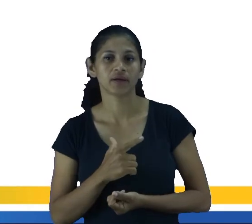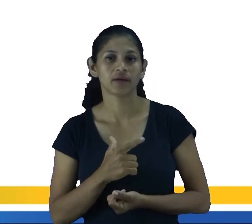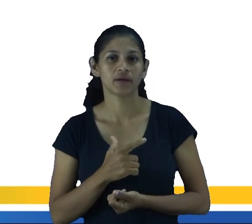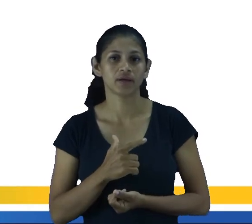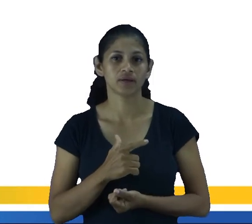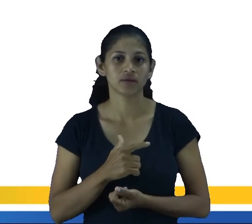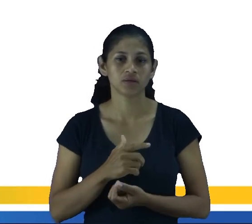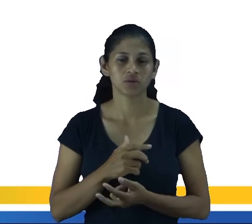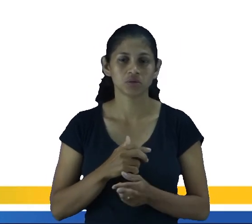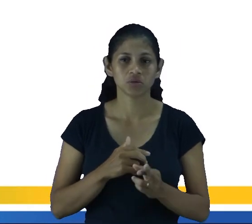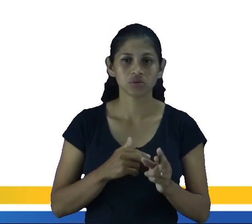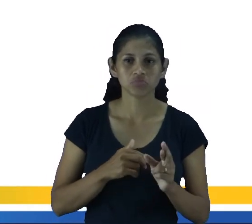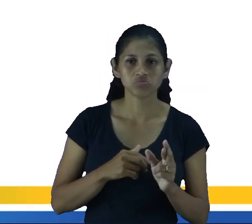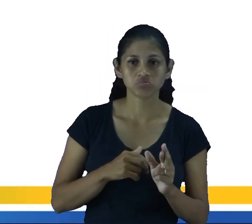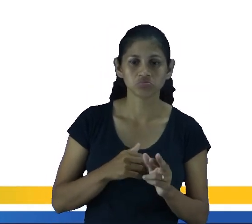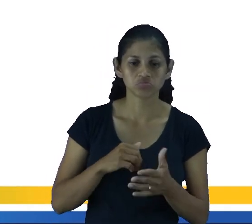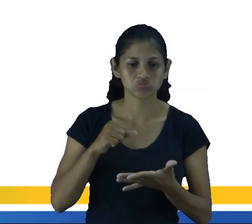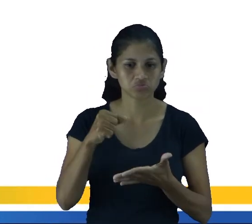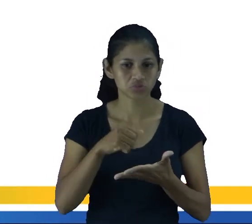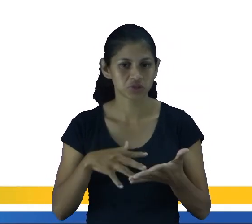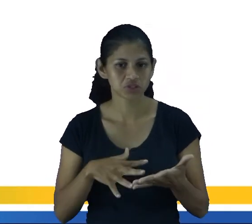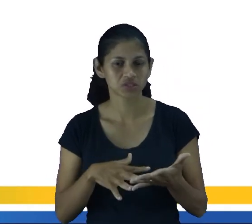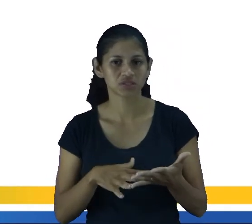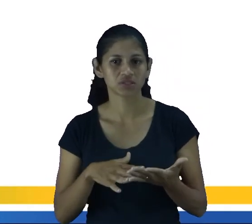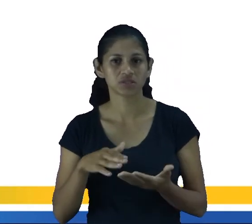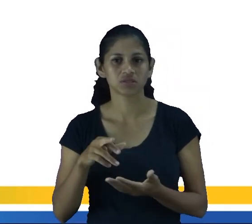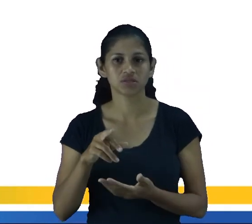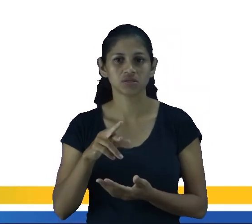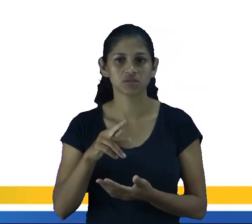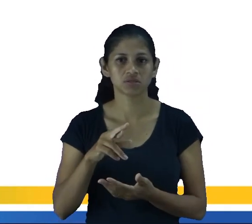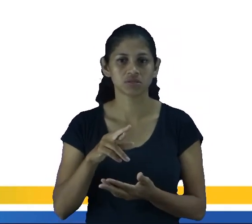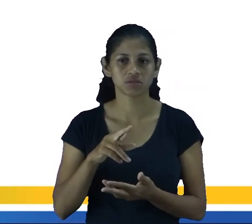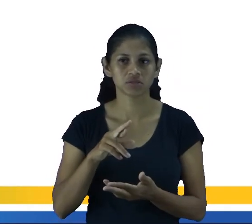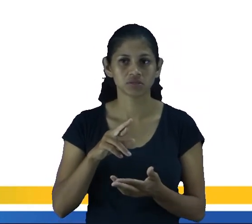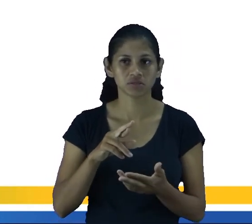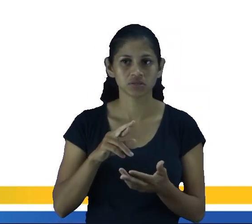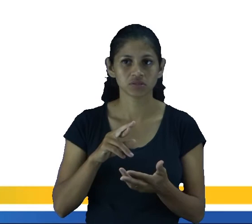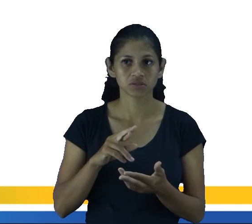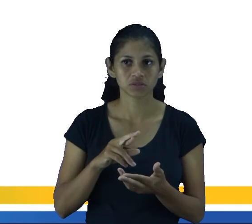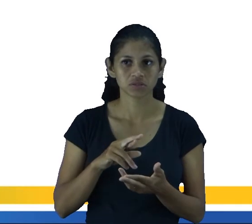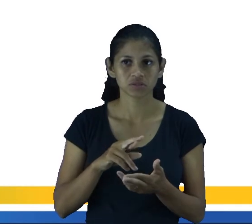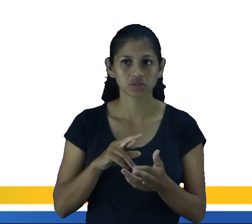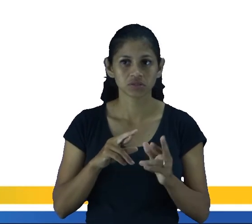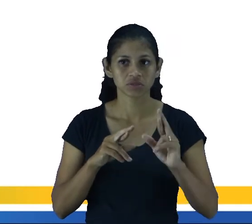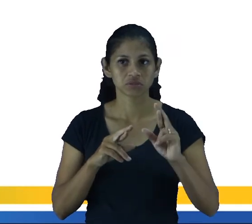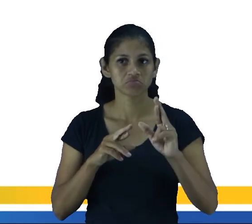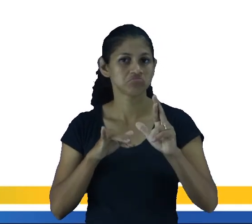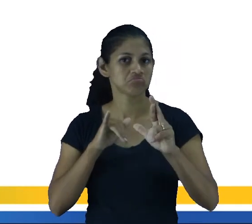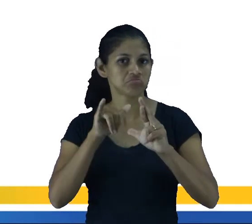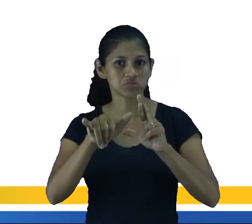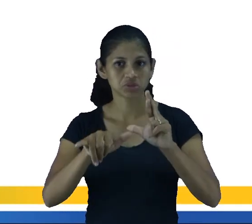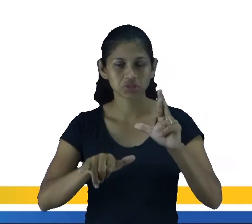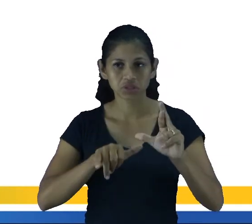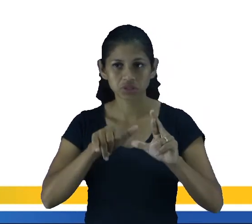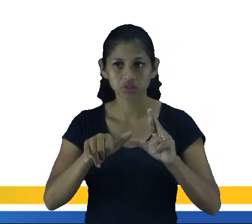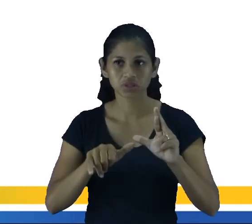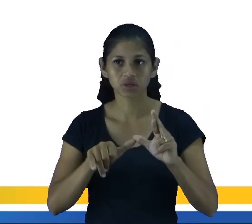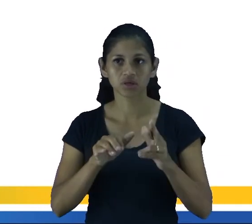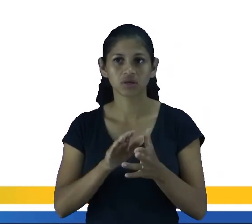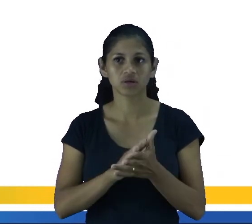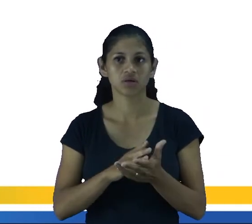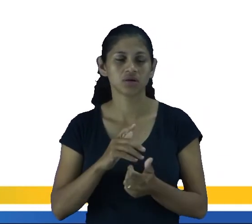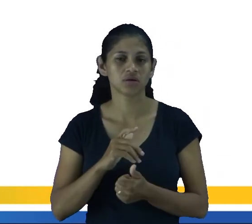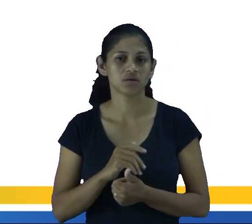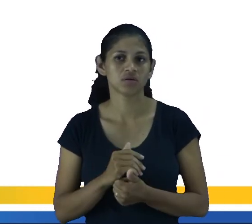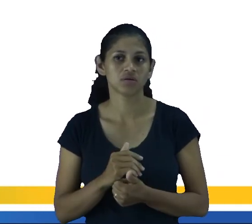teve uma reação entre com chumbo, com a prata ou com mercúrio, que nesse caso, né, do sulfato, se ele tiver